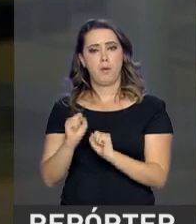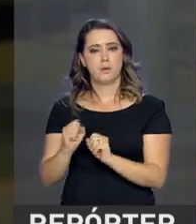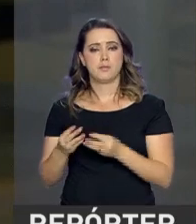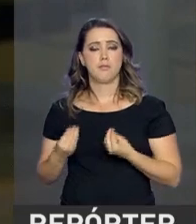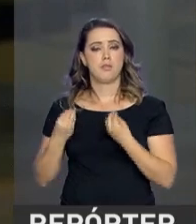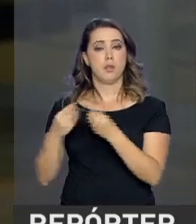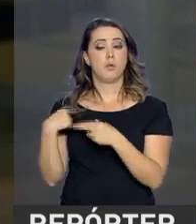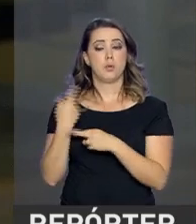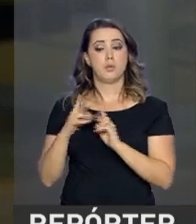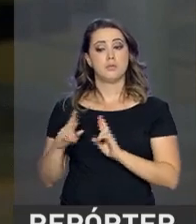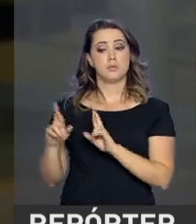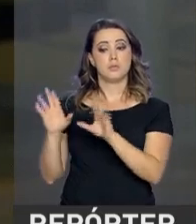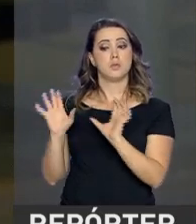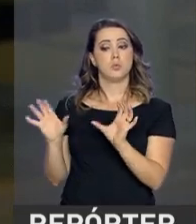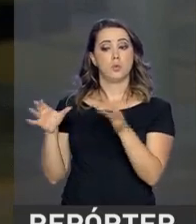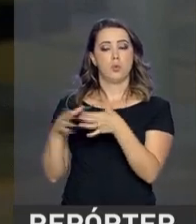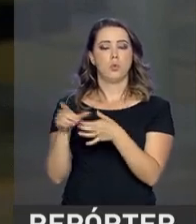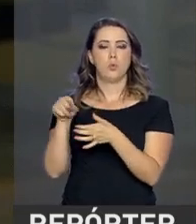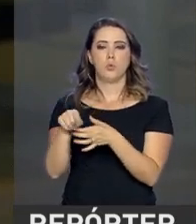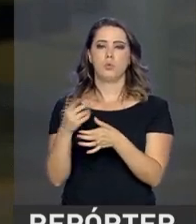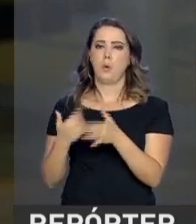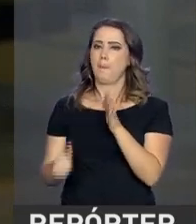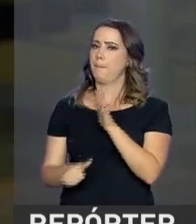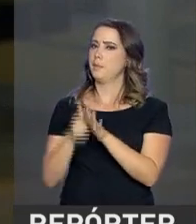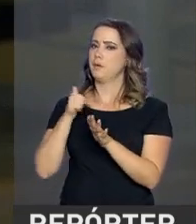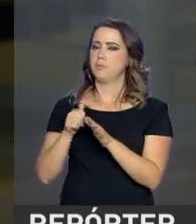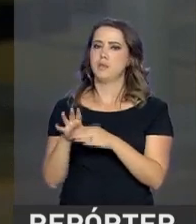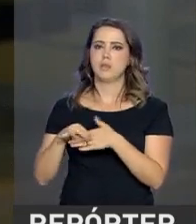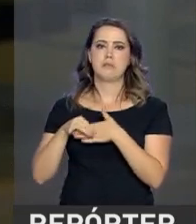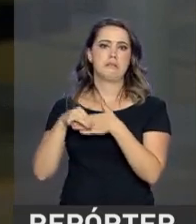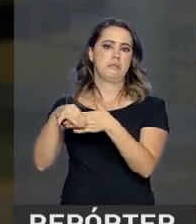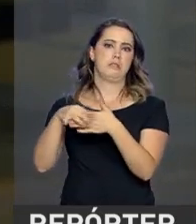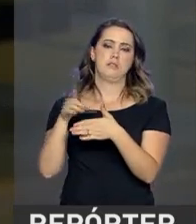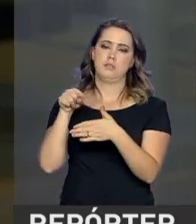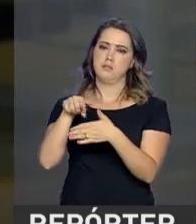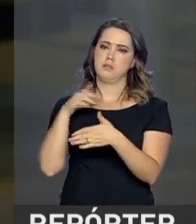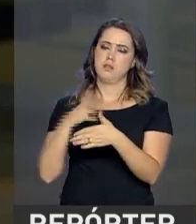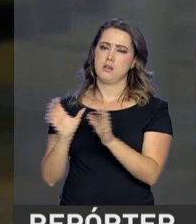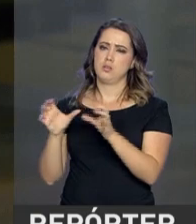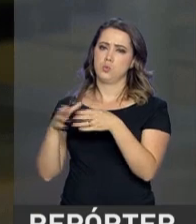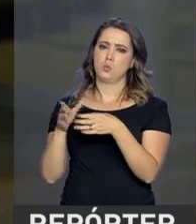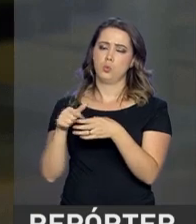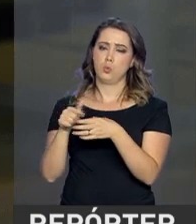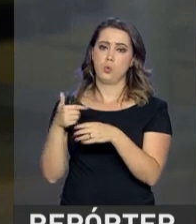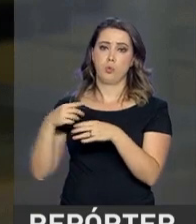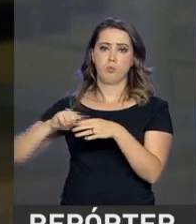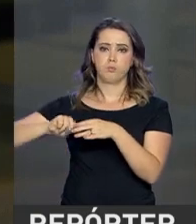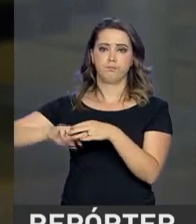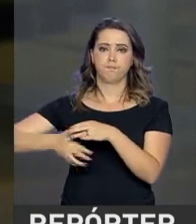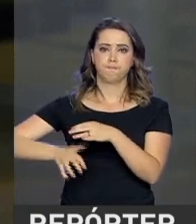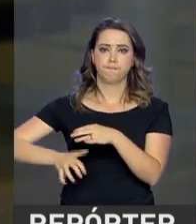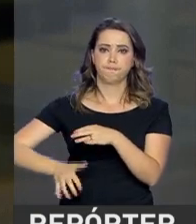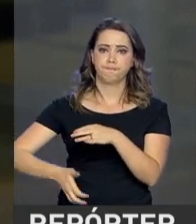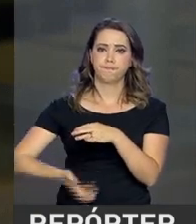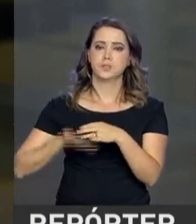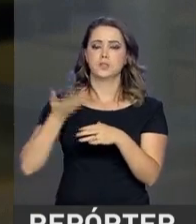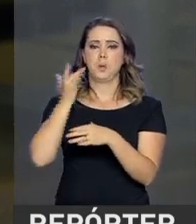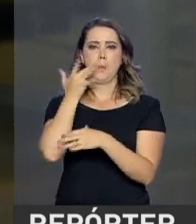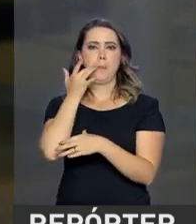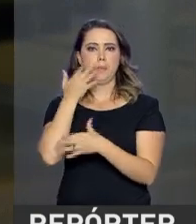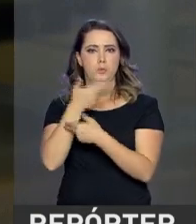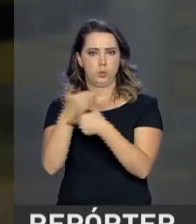aquilo que nós esperamos a primeira agência nacional de vendas da primeira diretoria colegiada da agência nacional de mineração que será a transparência